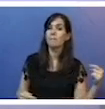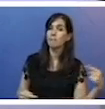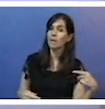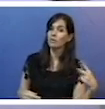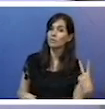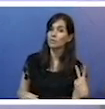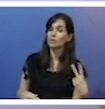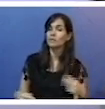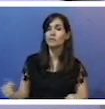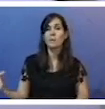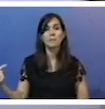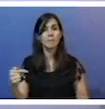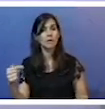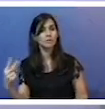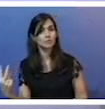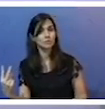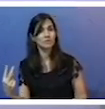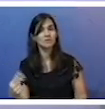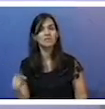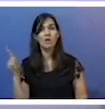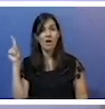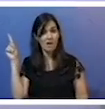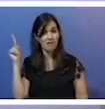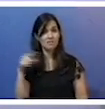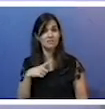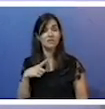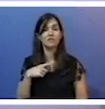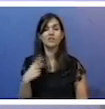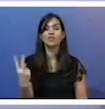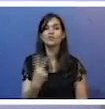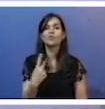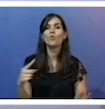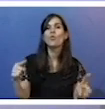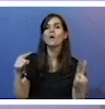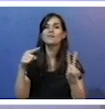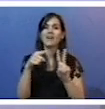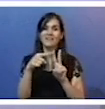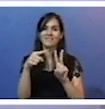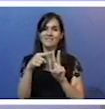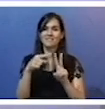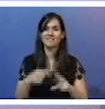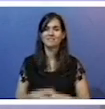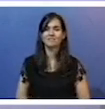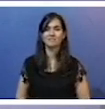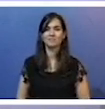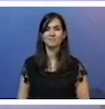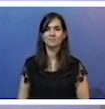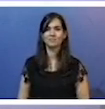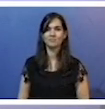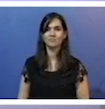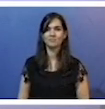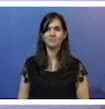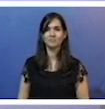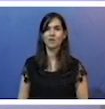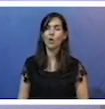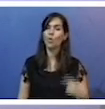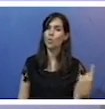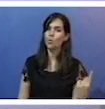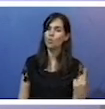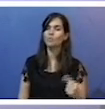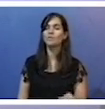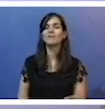é no caso dessa aqui vai ter duas raízes com a resposta vai ser um e o menos dois ou não é um